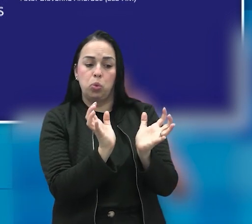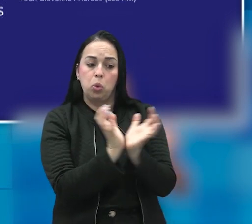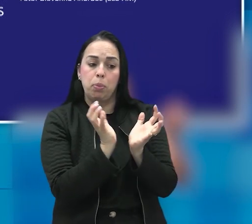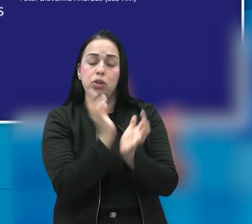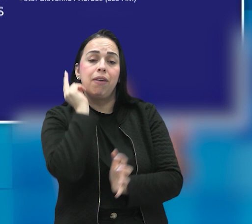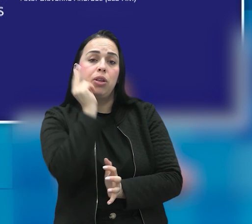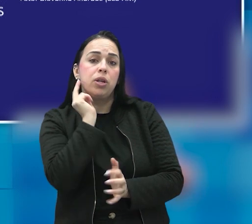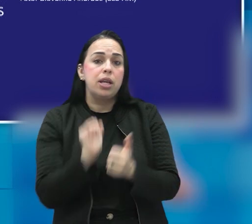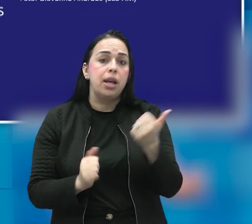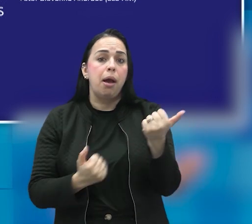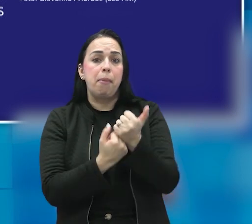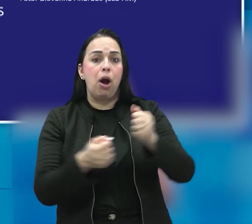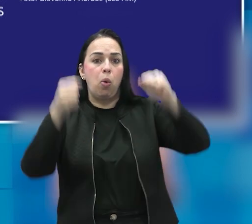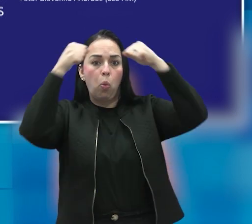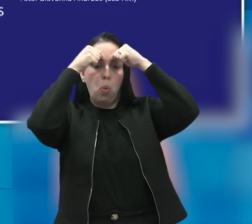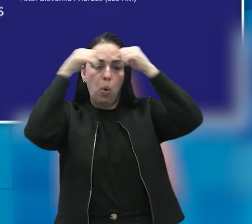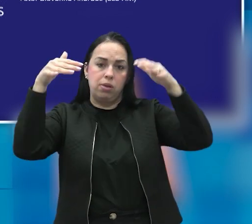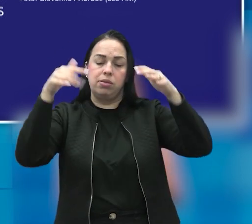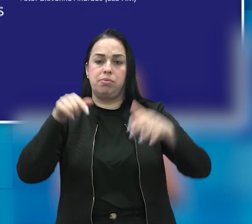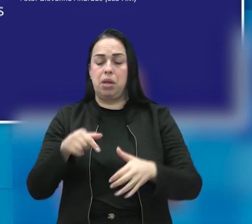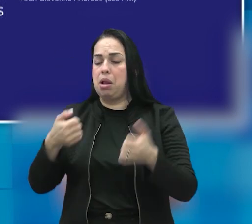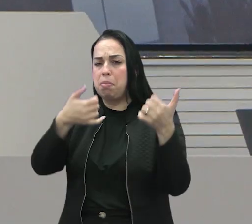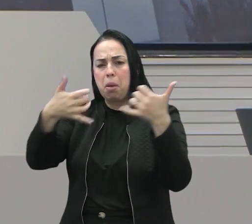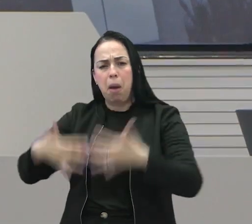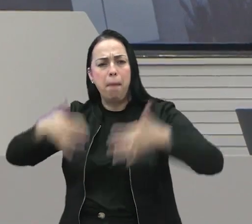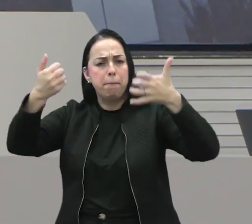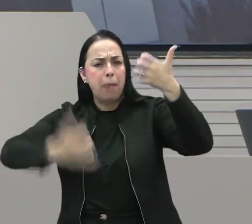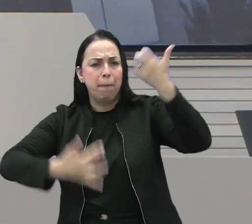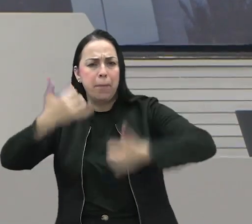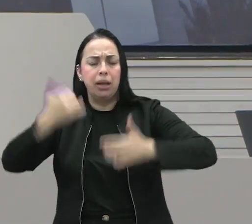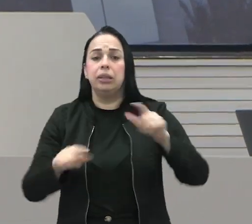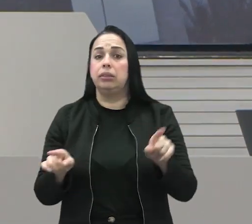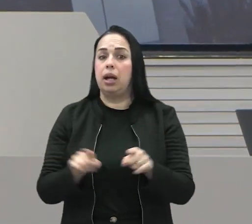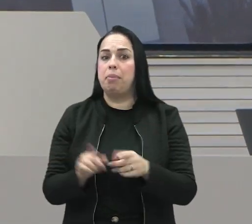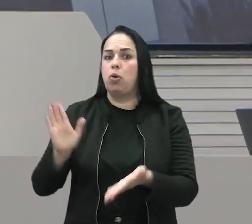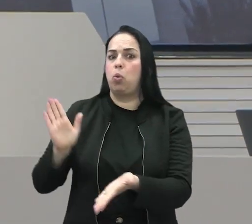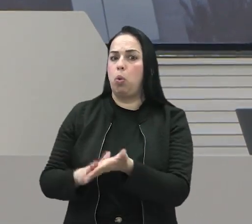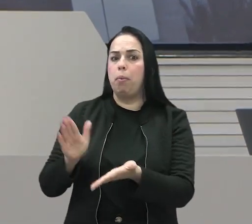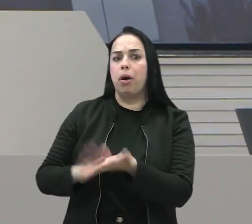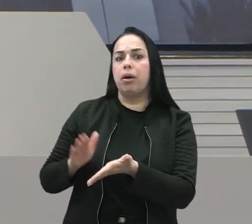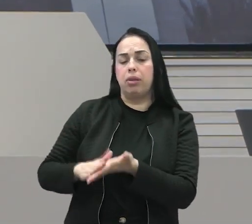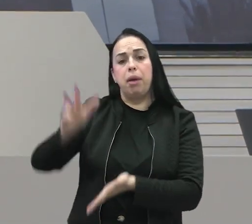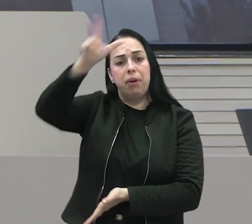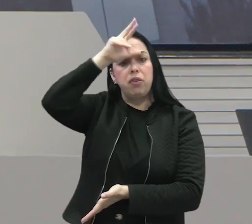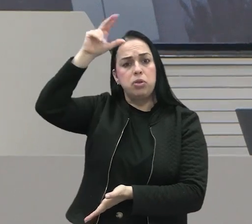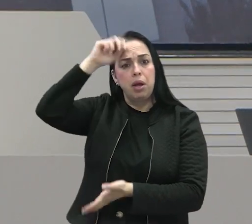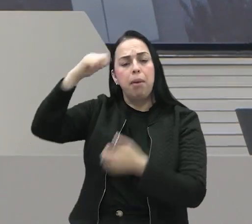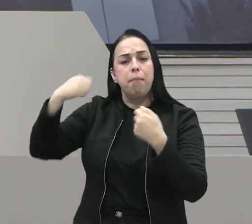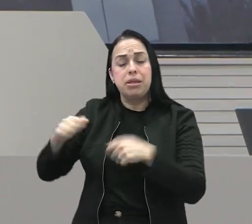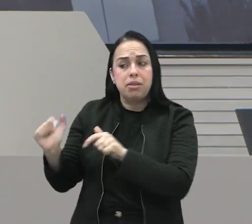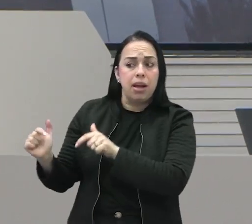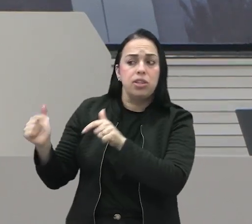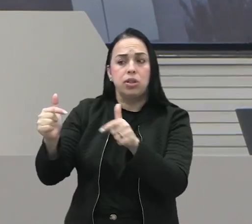Frente Parlamentar em apoio à pessoa com autismo. Petiti também cobrou ações efetivas do poder